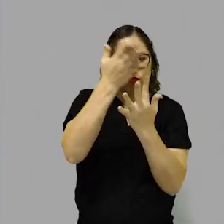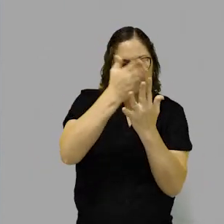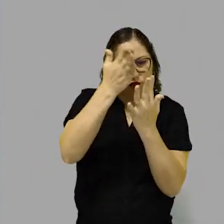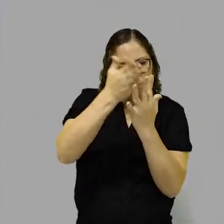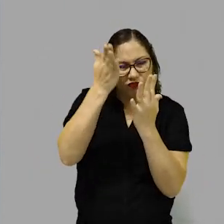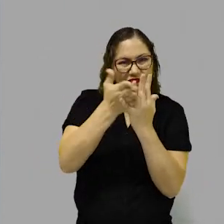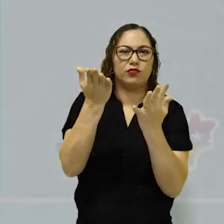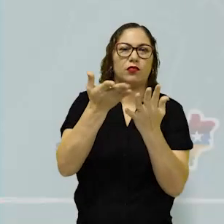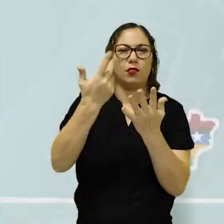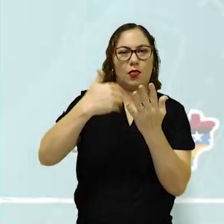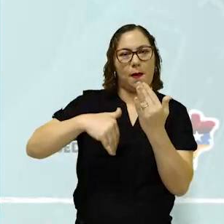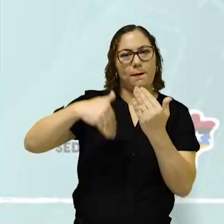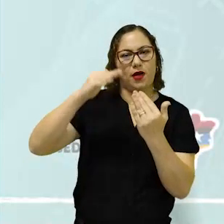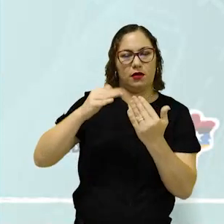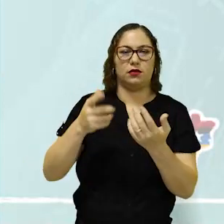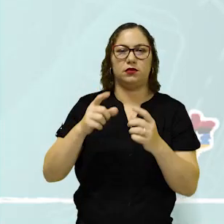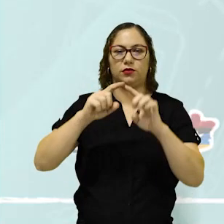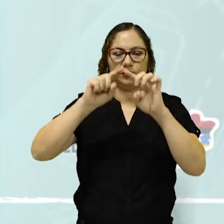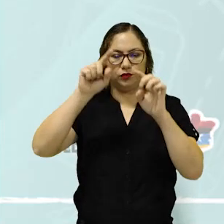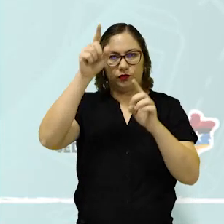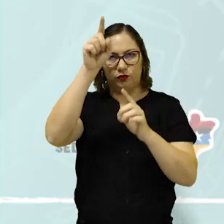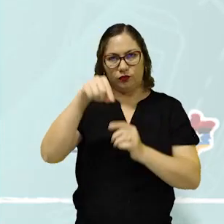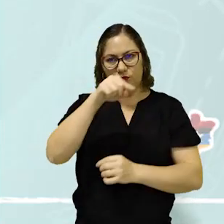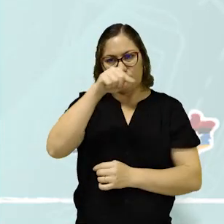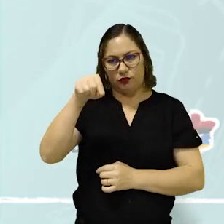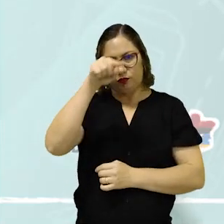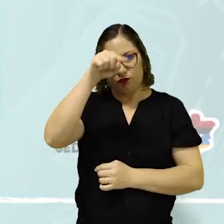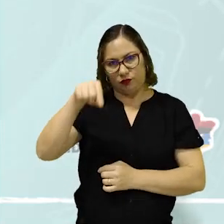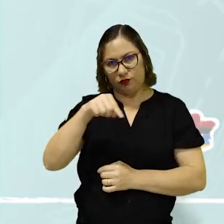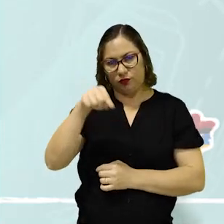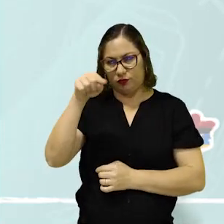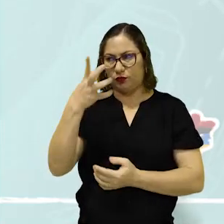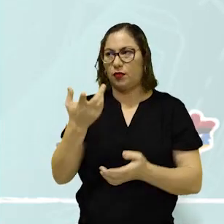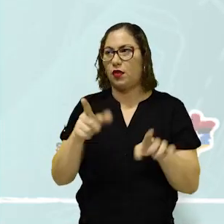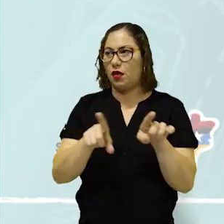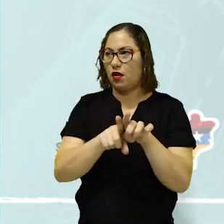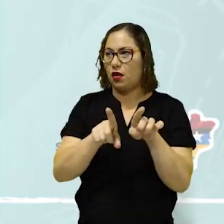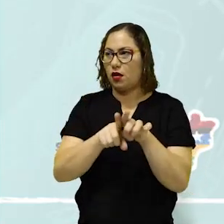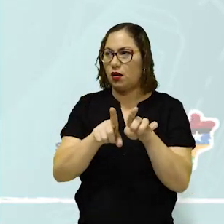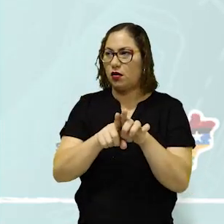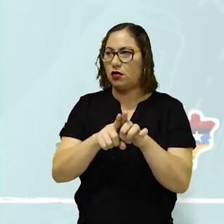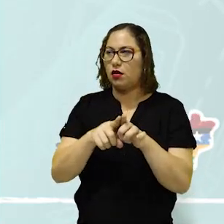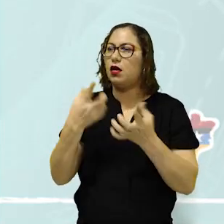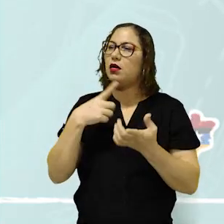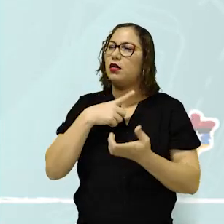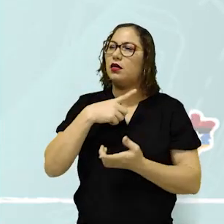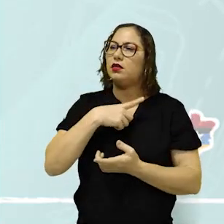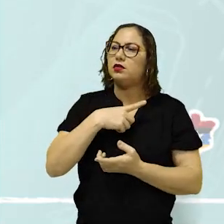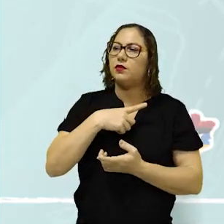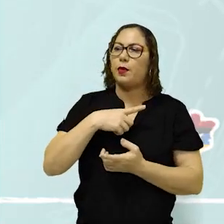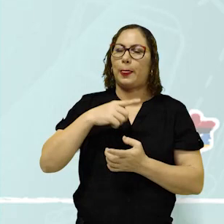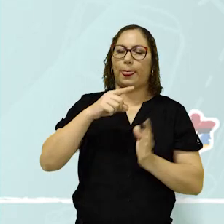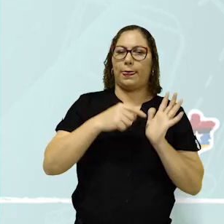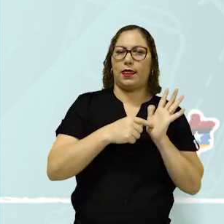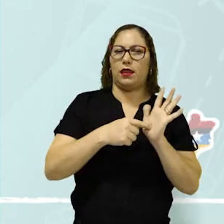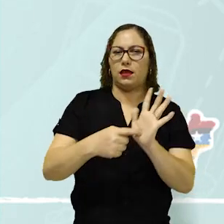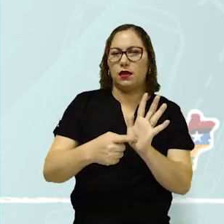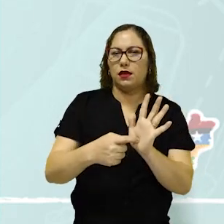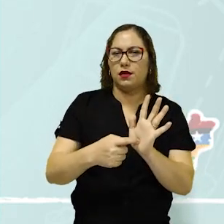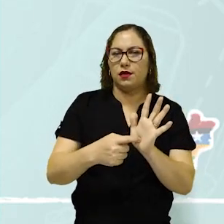ventos. Observem aqui. Os pontos subcolaterais são aqueles que localizam-se de